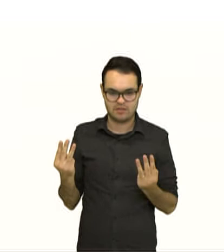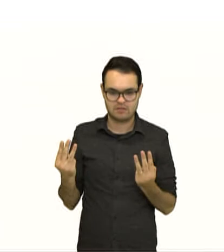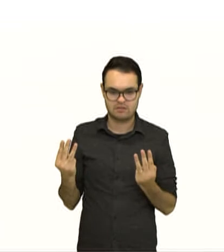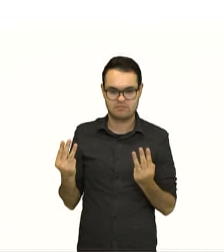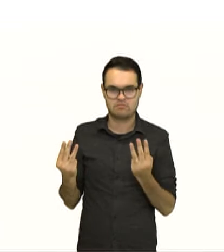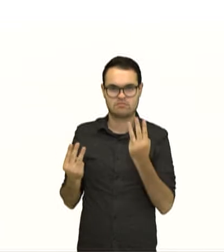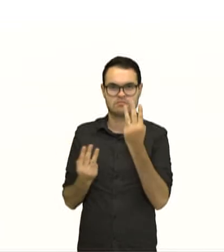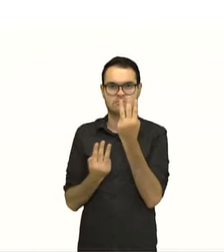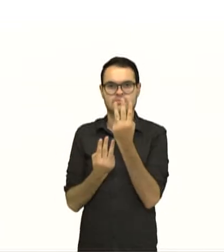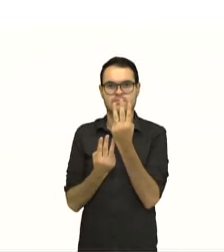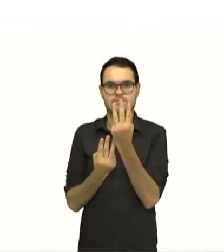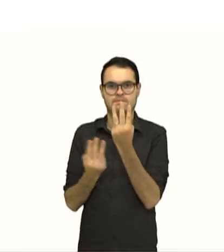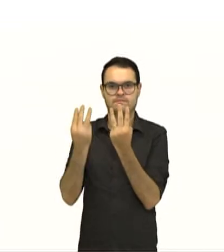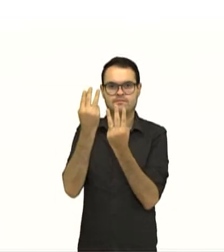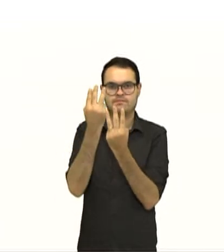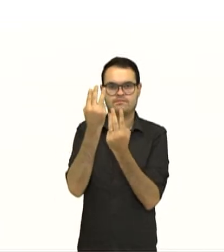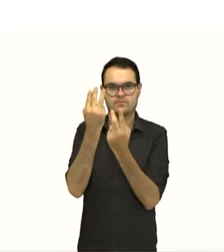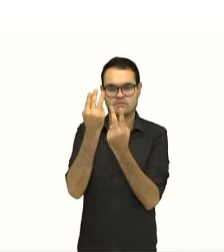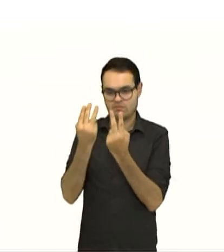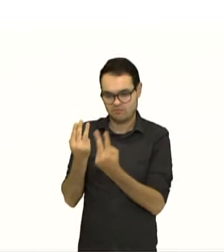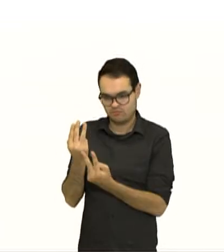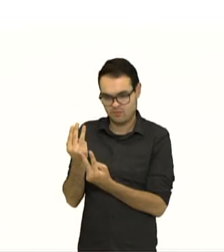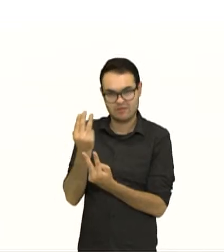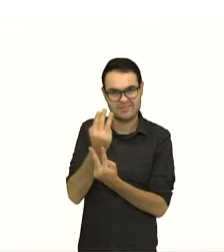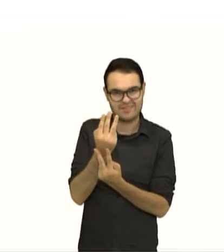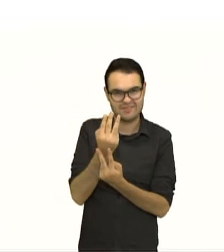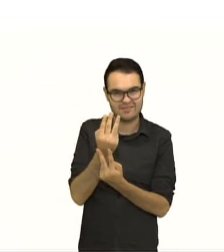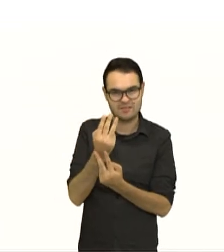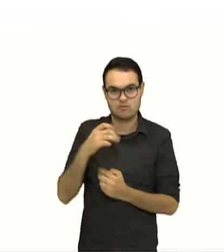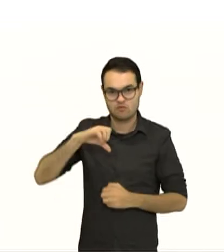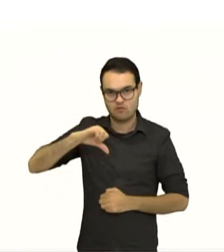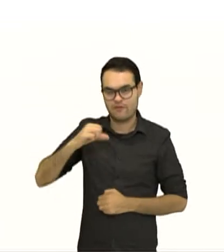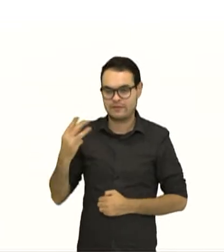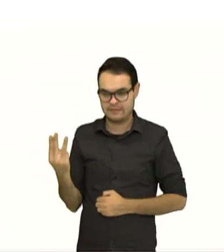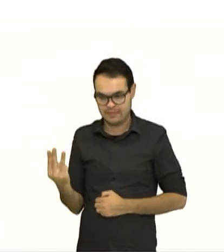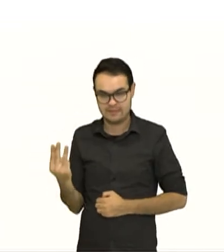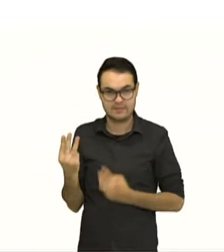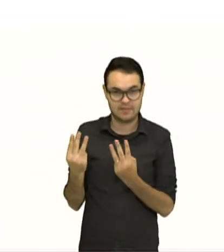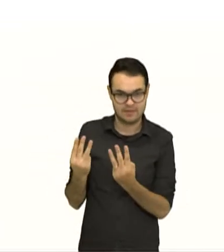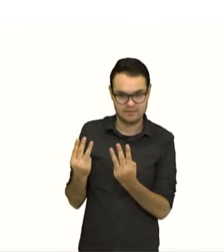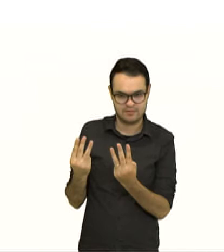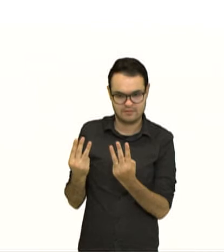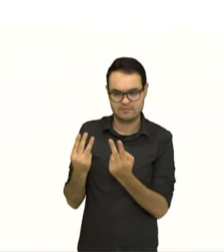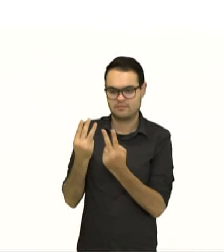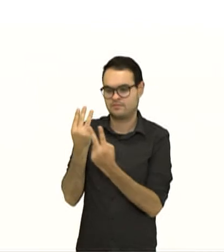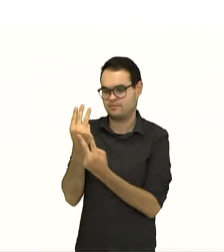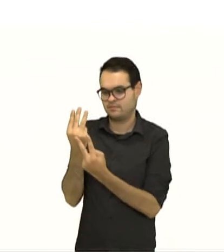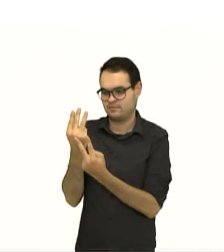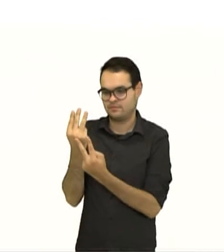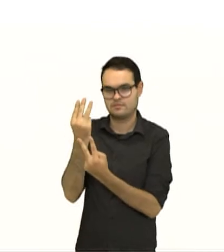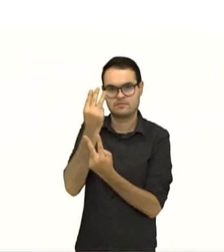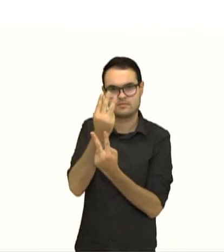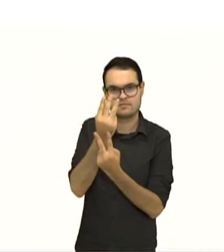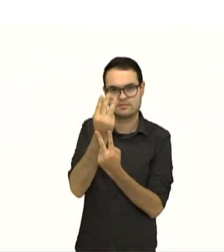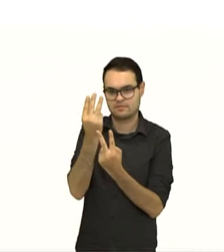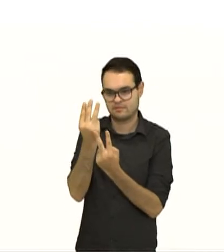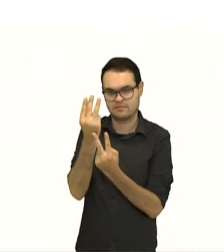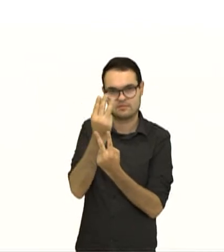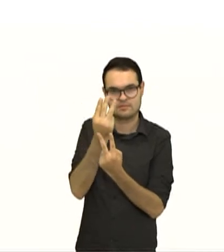quê? Consigo escrever com 2 fatores 3. Então, vai ficar 3 ao quadrado. Então, observa lá. Terceiro